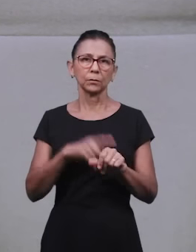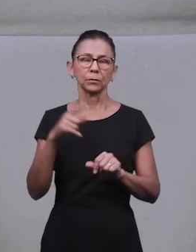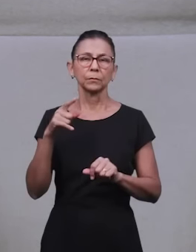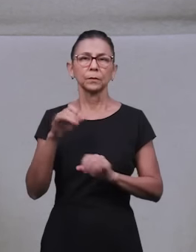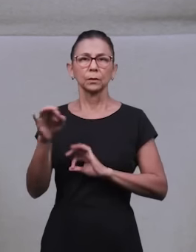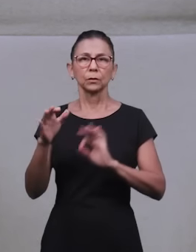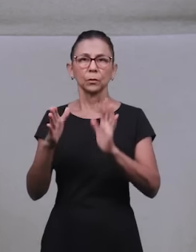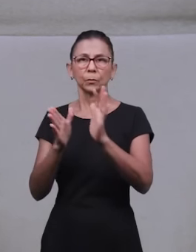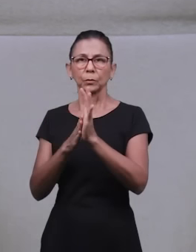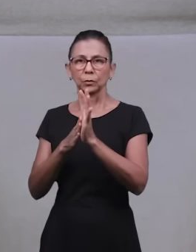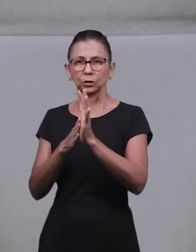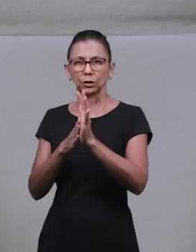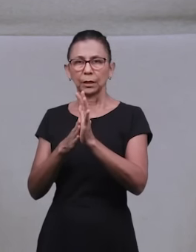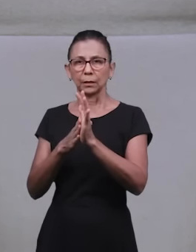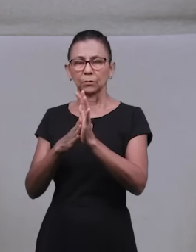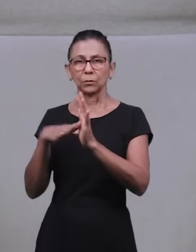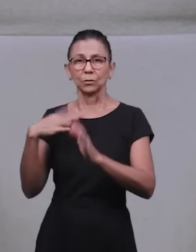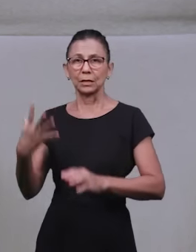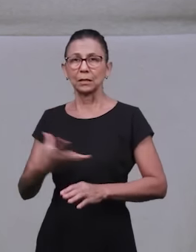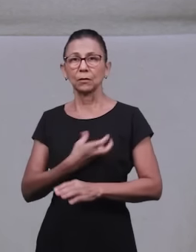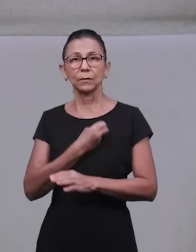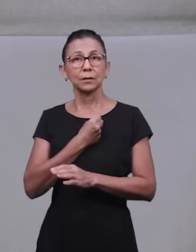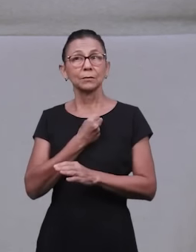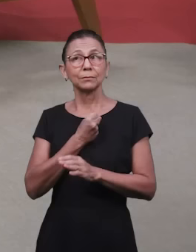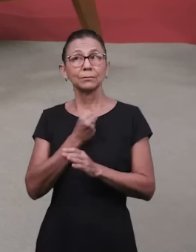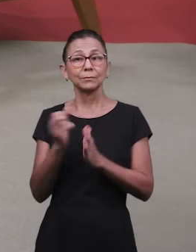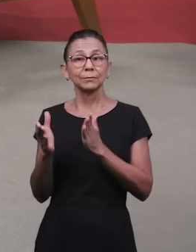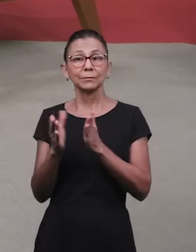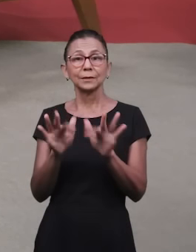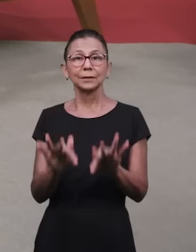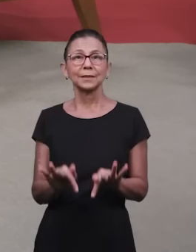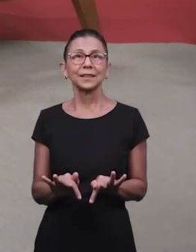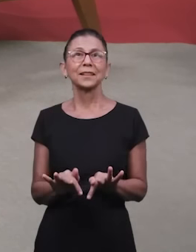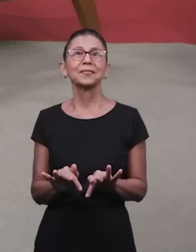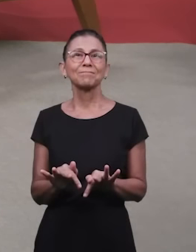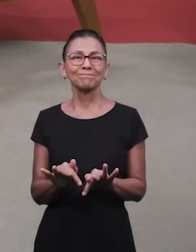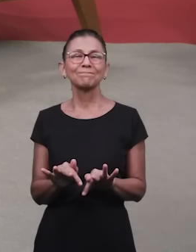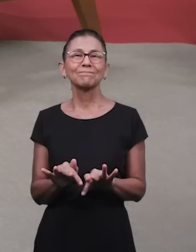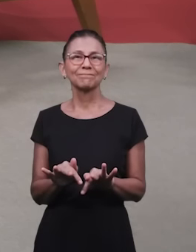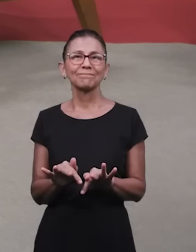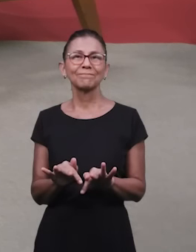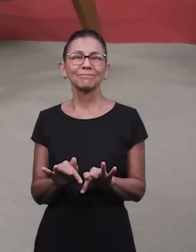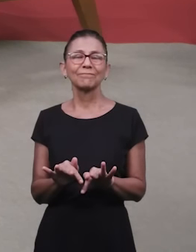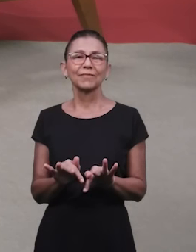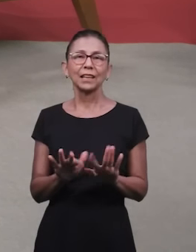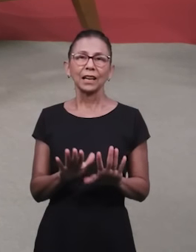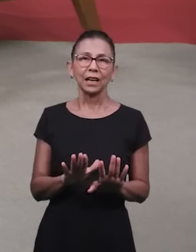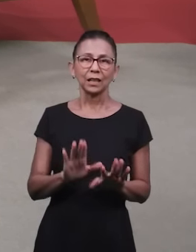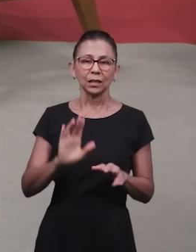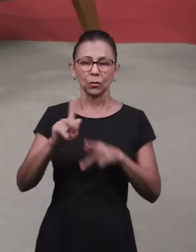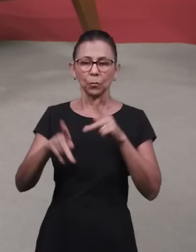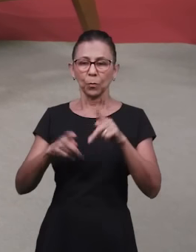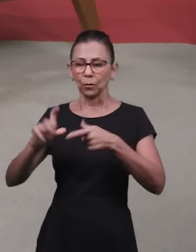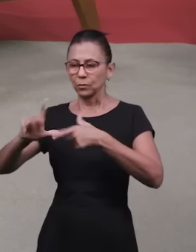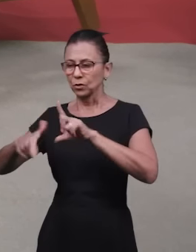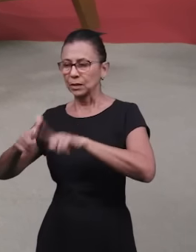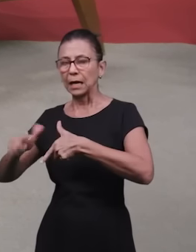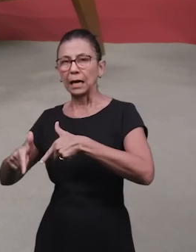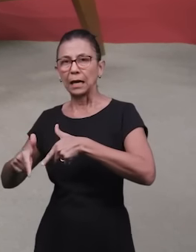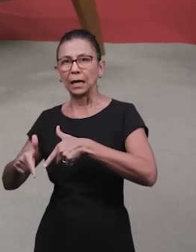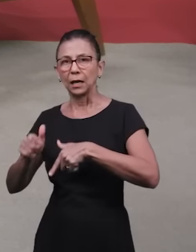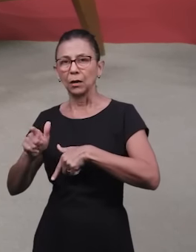chama projeto da obra redentora, se encerra. Entendeu? Fica Israel. Mas